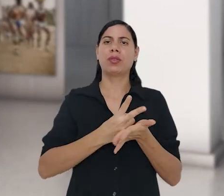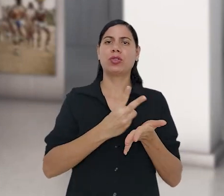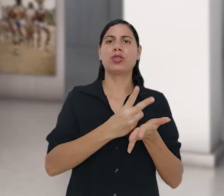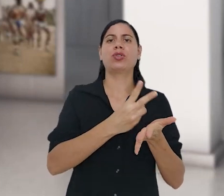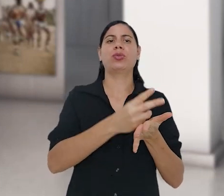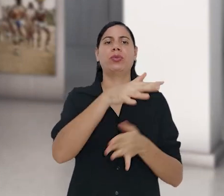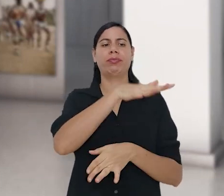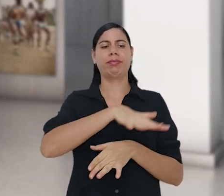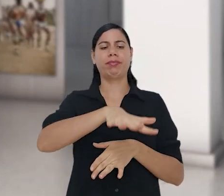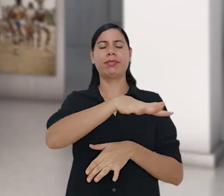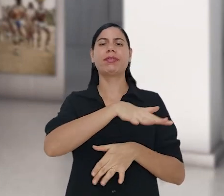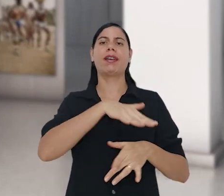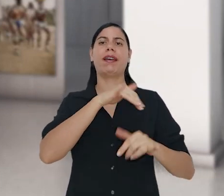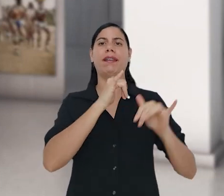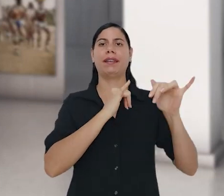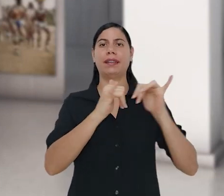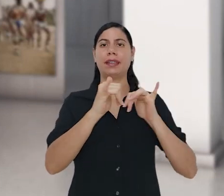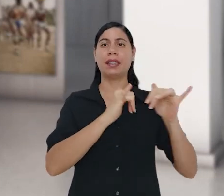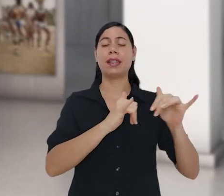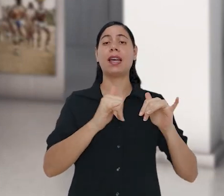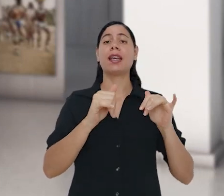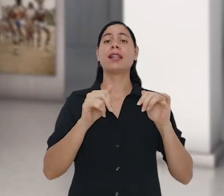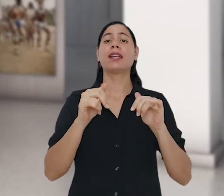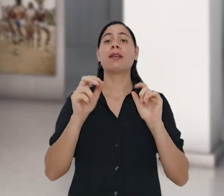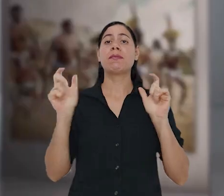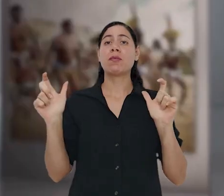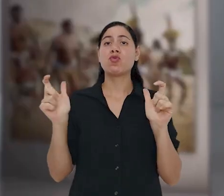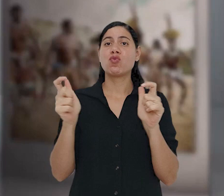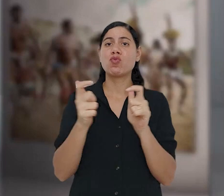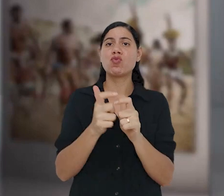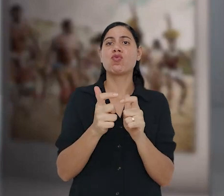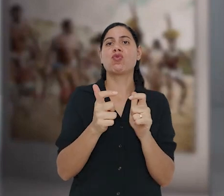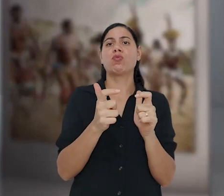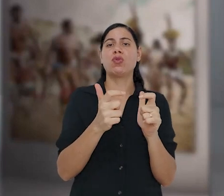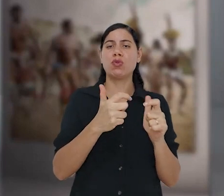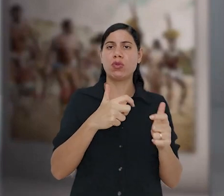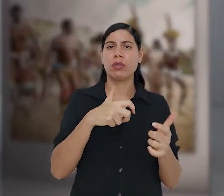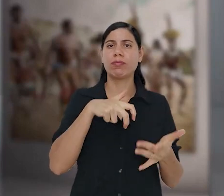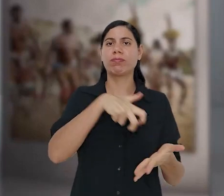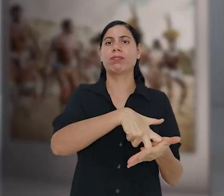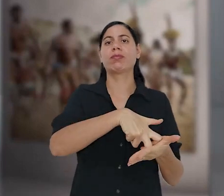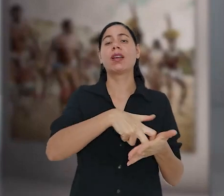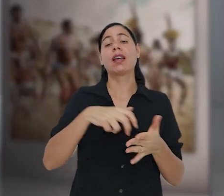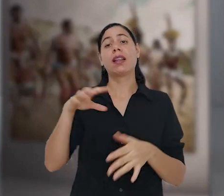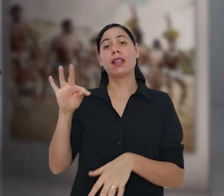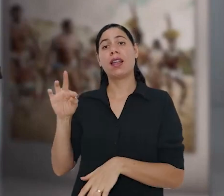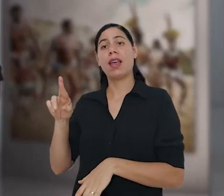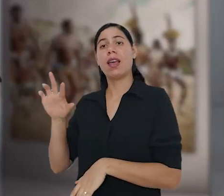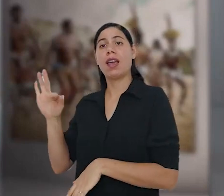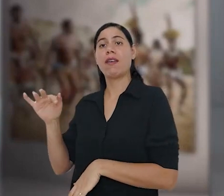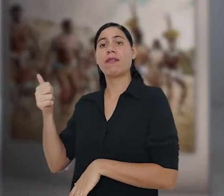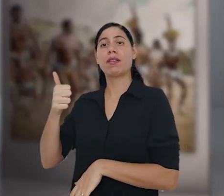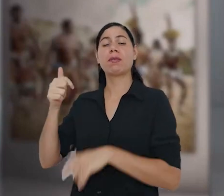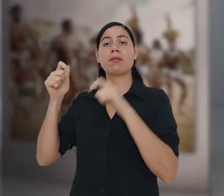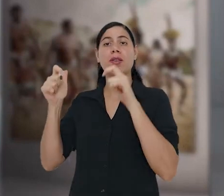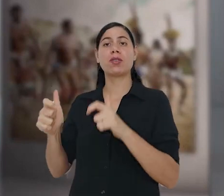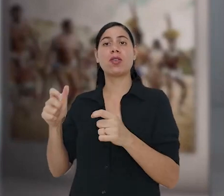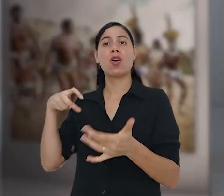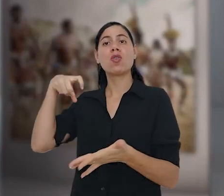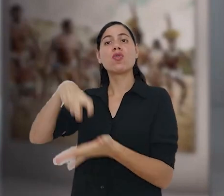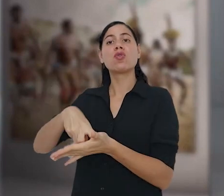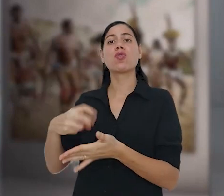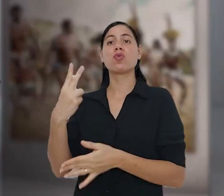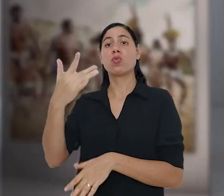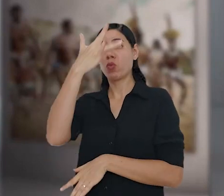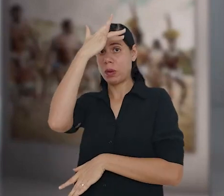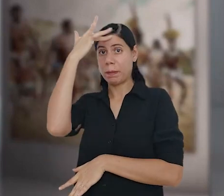na internet, mesmo com a diminuição da impunidade. Como no caso em que o TRF da Primeira Região condenou 2 pessoas